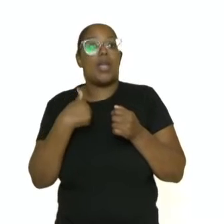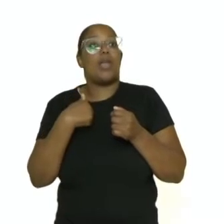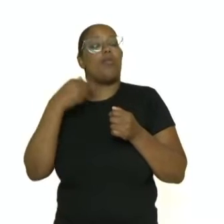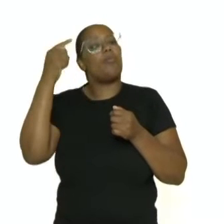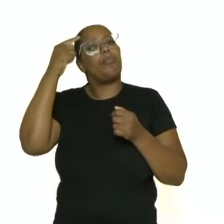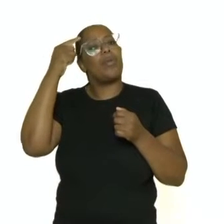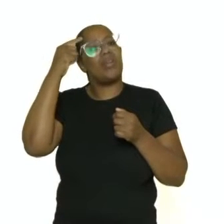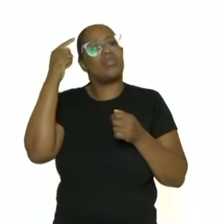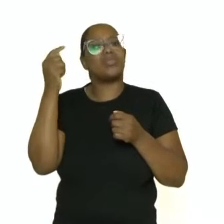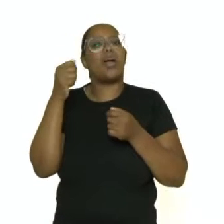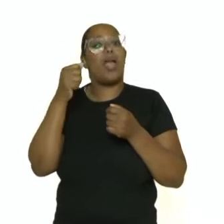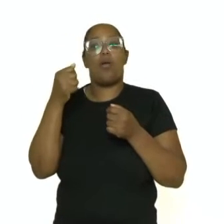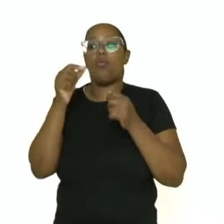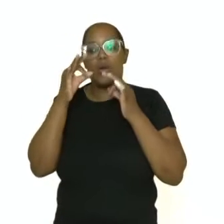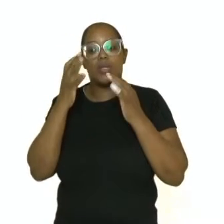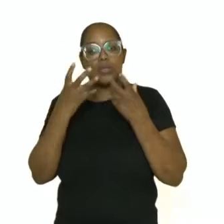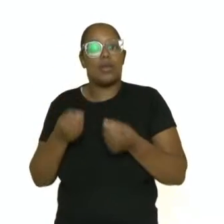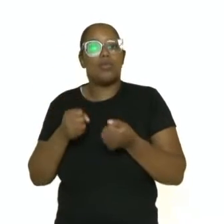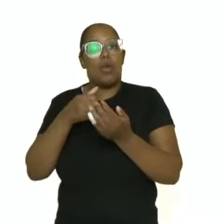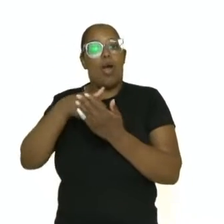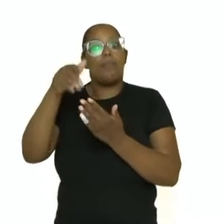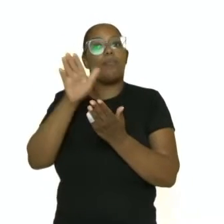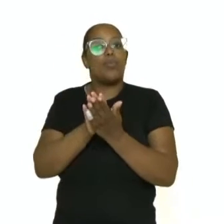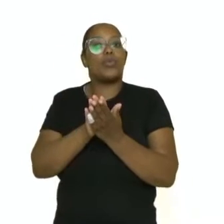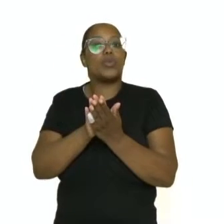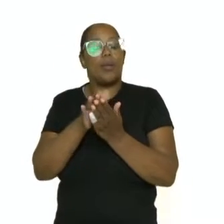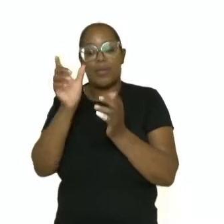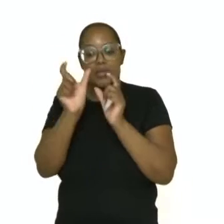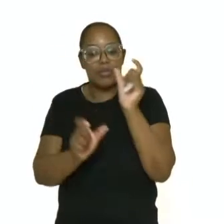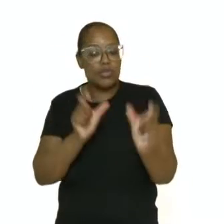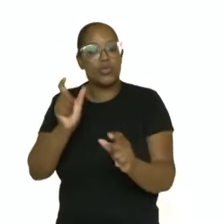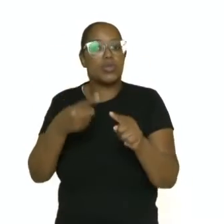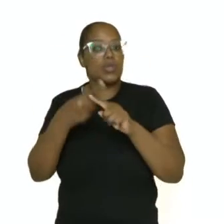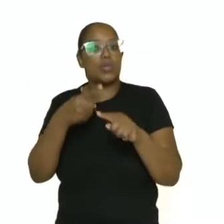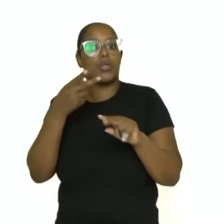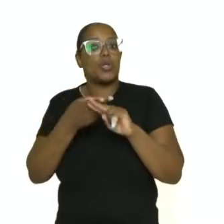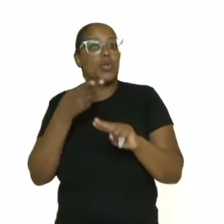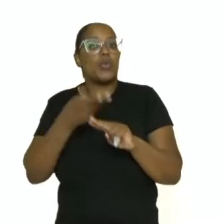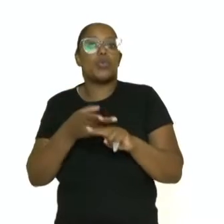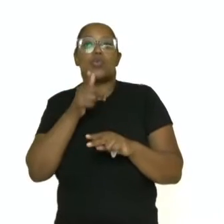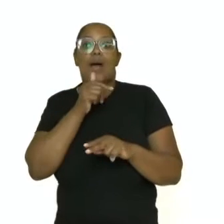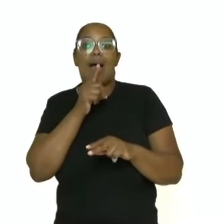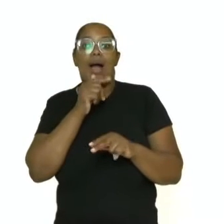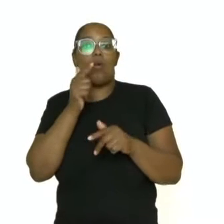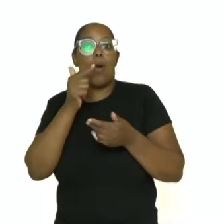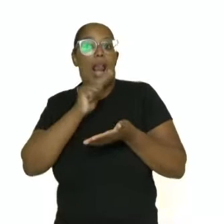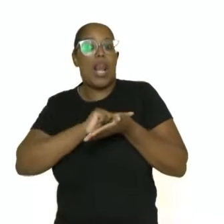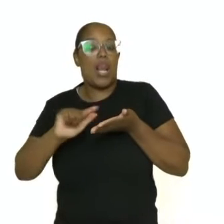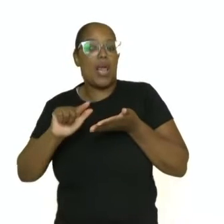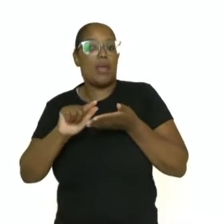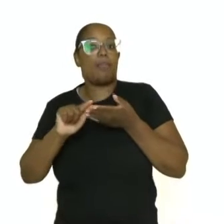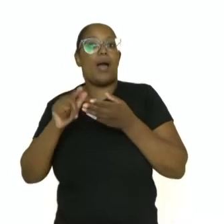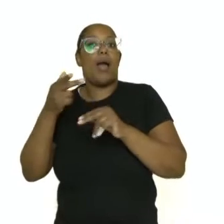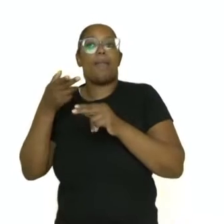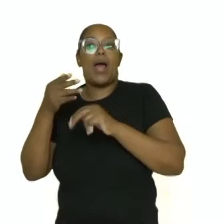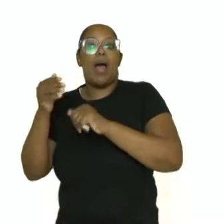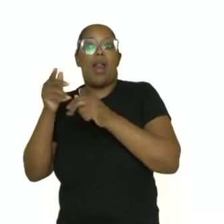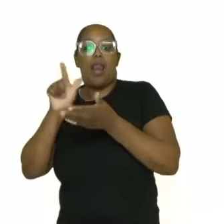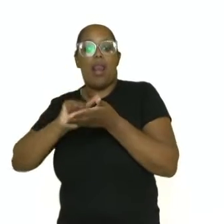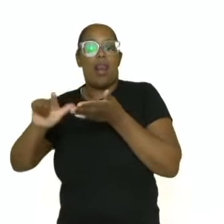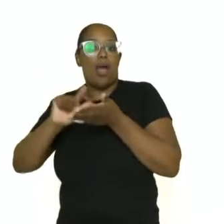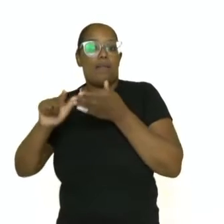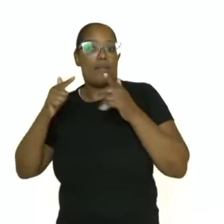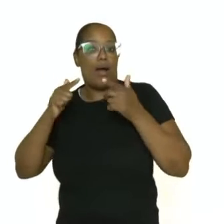favorável à aplicação de multa para pessoas que estejam usando água tratada para lavar calçada, lavar carro. Muitas